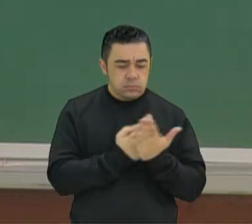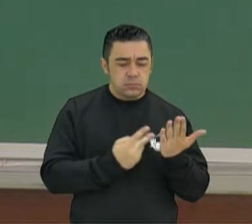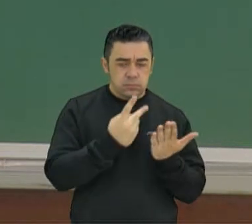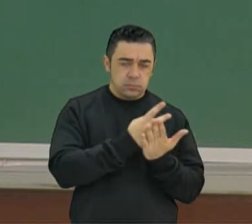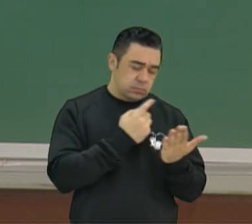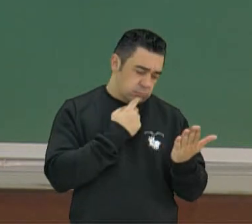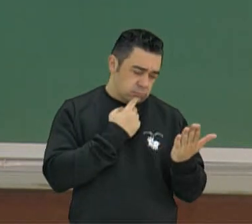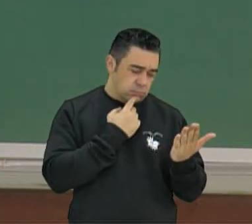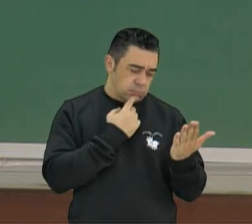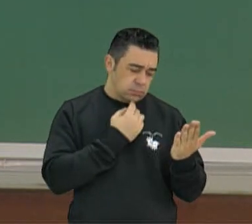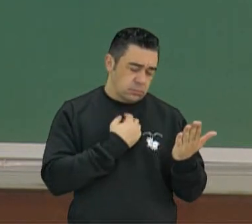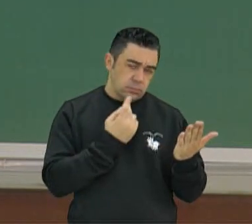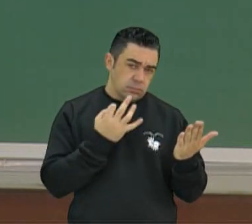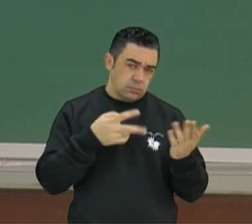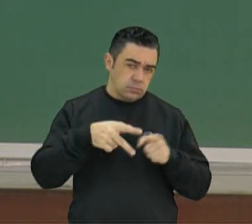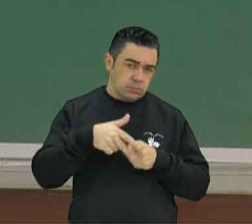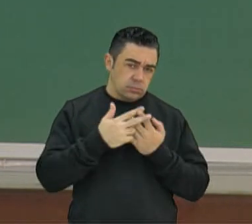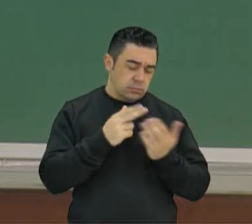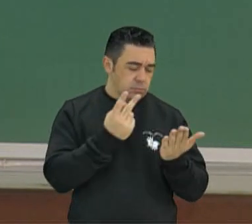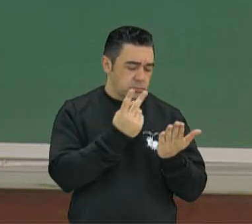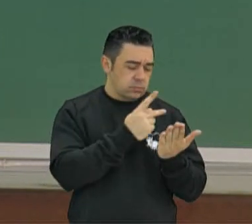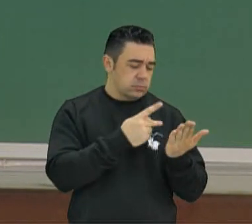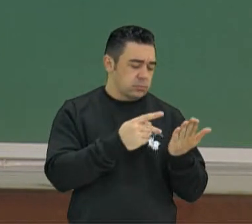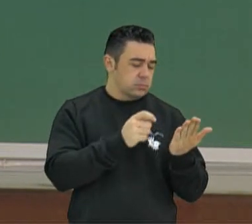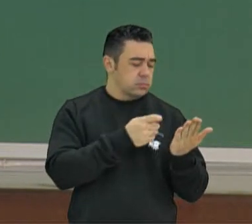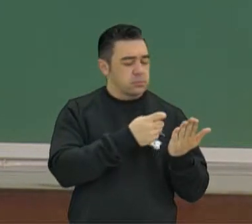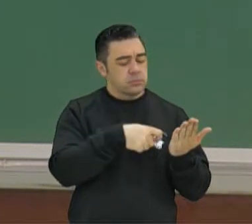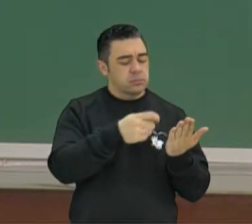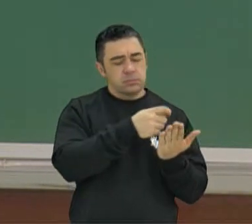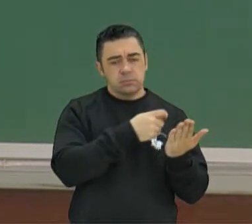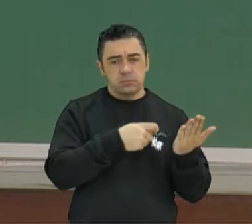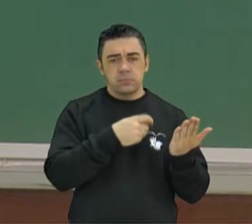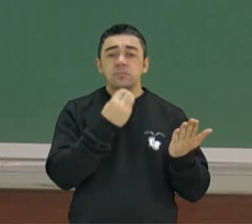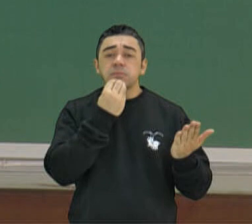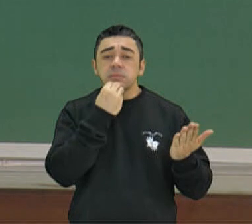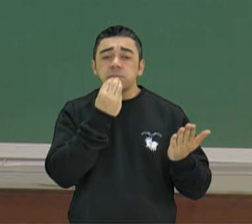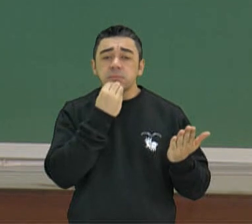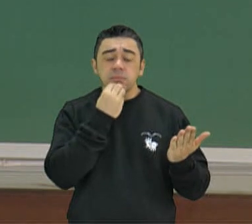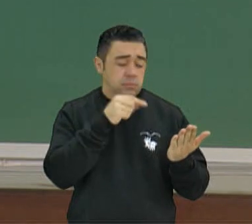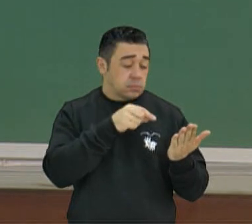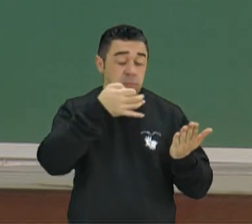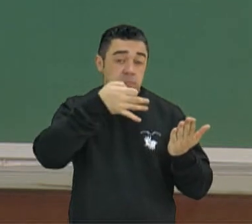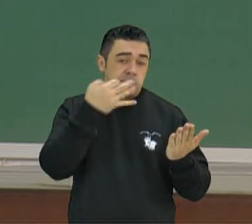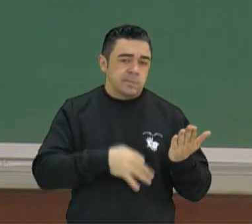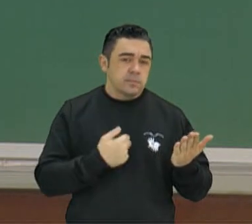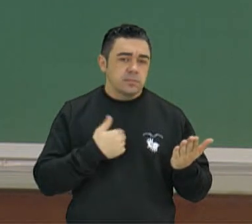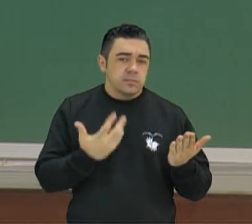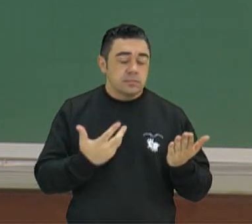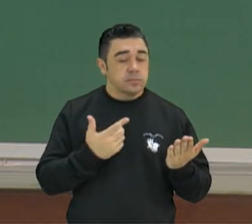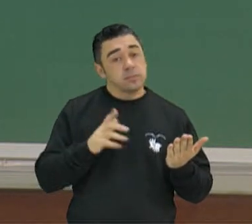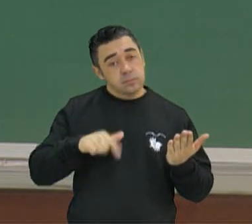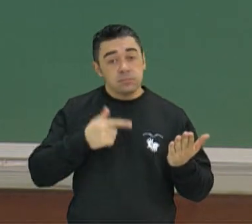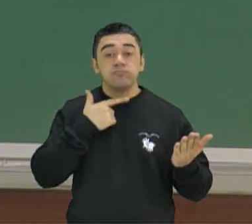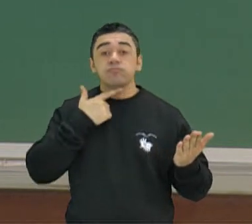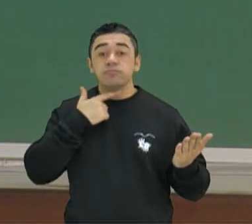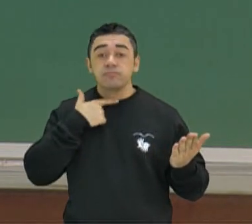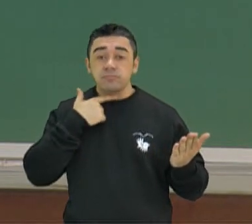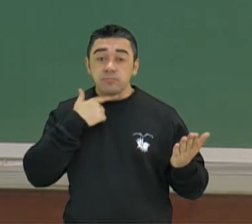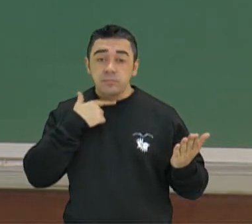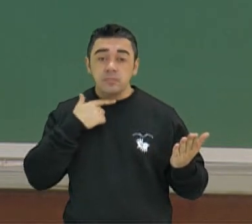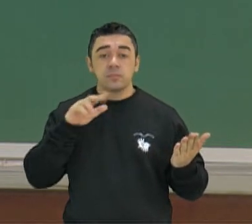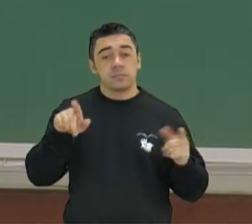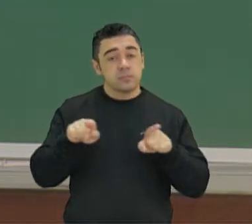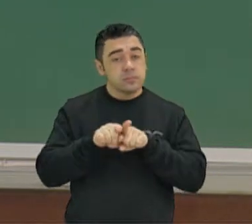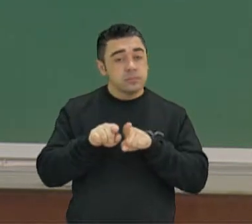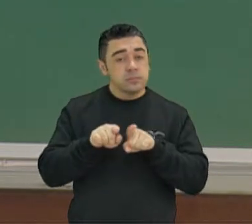intervenções para tentar alcançar aquele ideal, e isso vai ser em função do desejo e do bolso do indivíduo, porque os custos